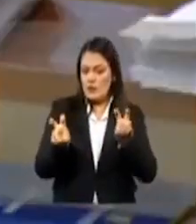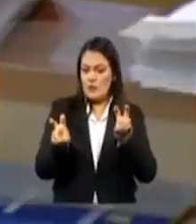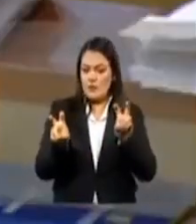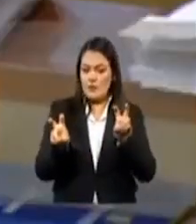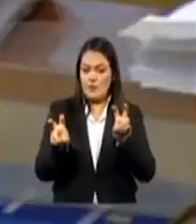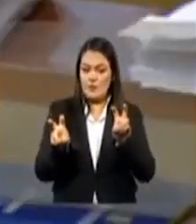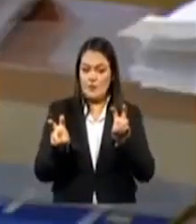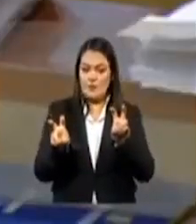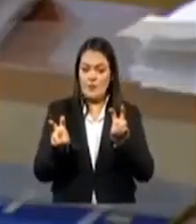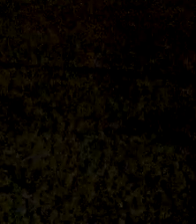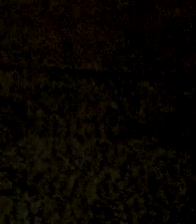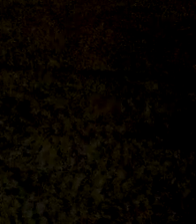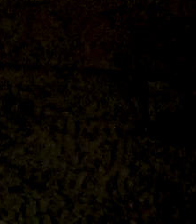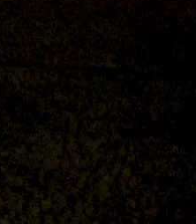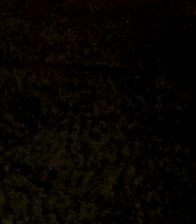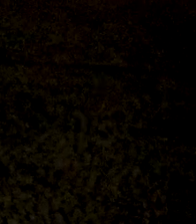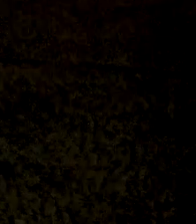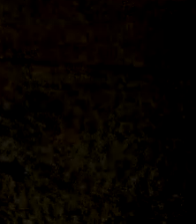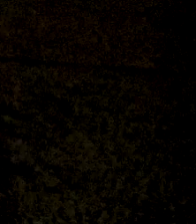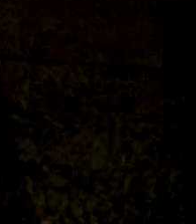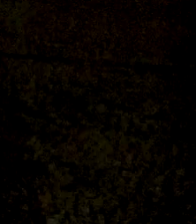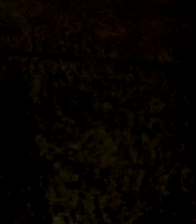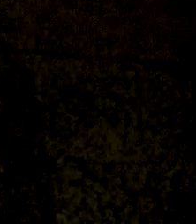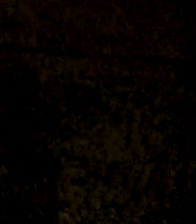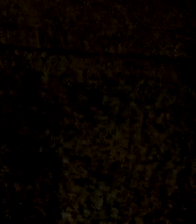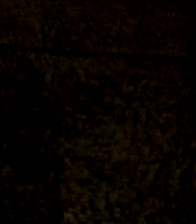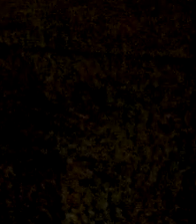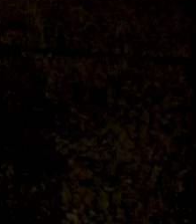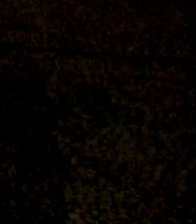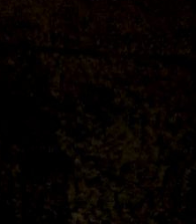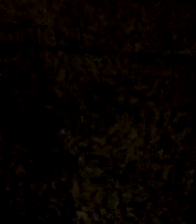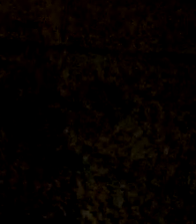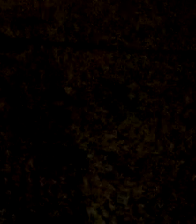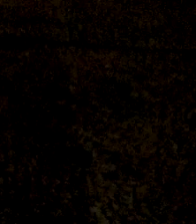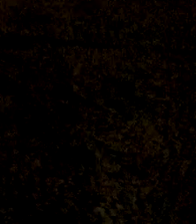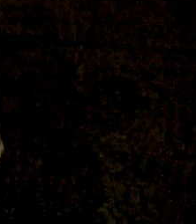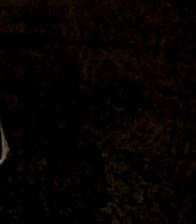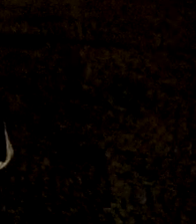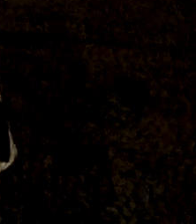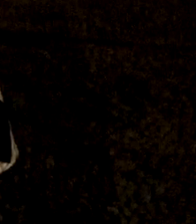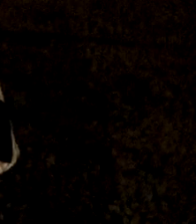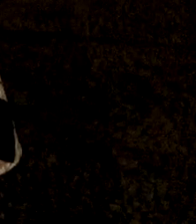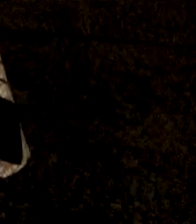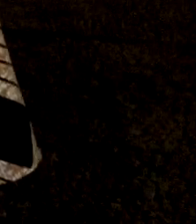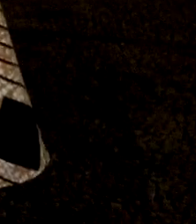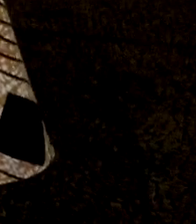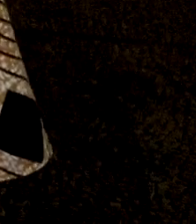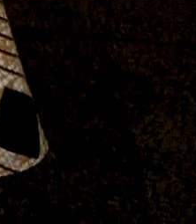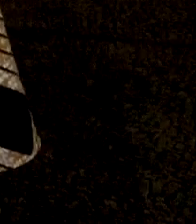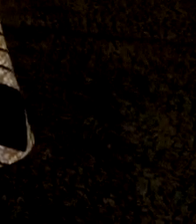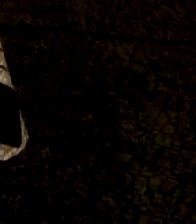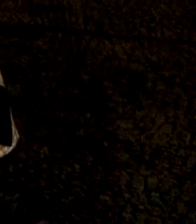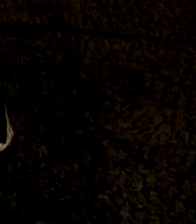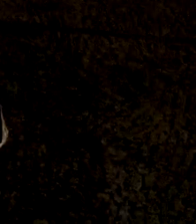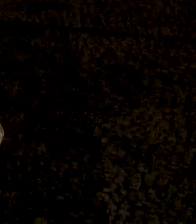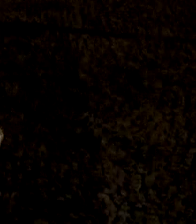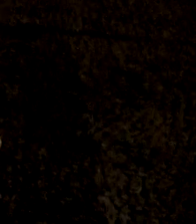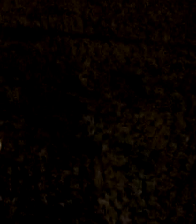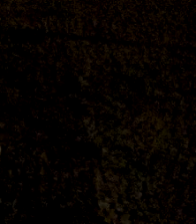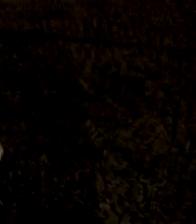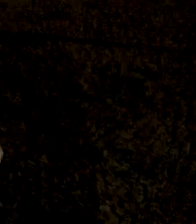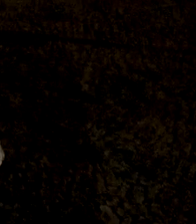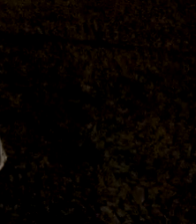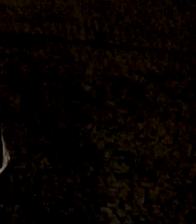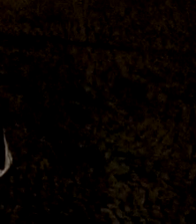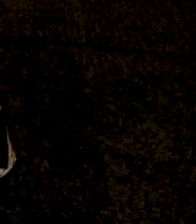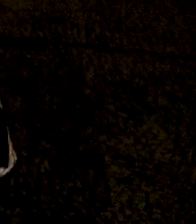matriz africana no Brasil. Toda essa história do julgamento começa com a Lei Estadual de Proteção ao Meio Ambiente do